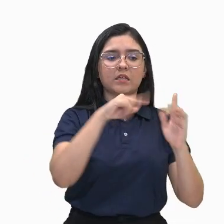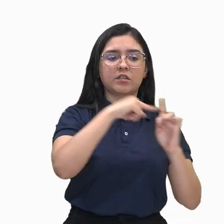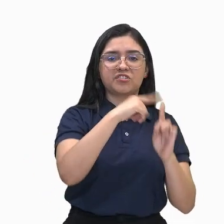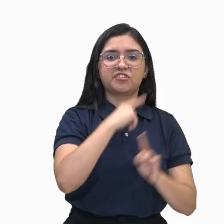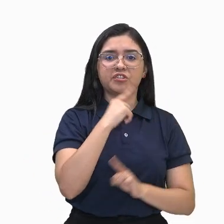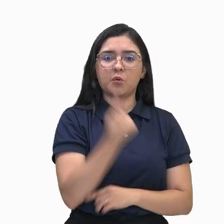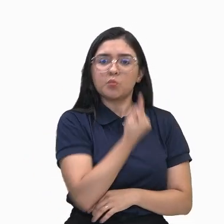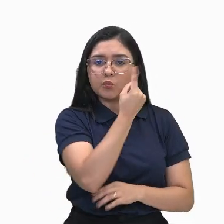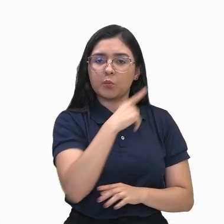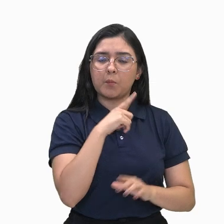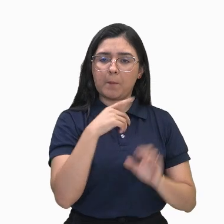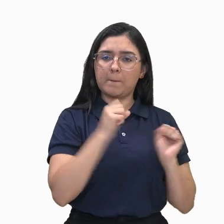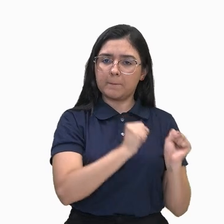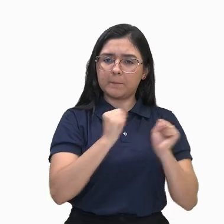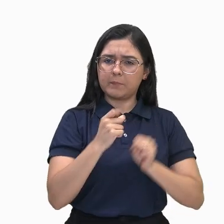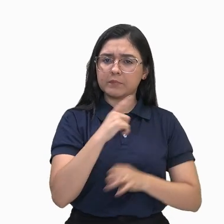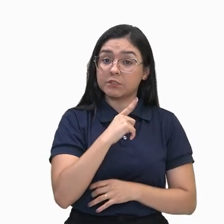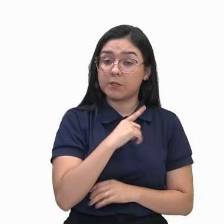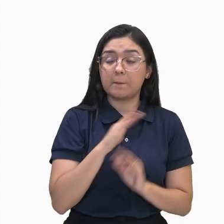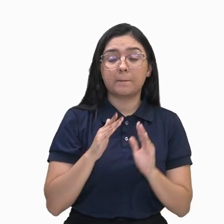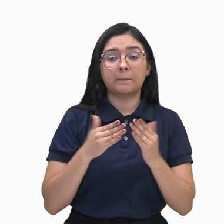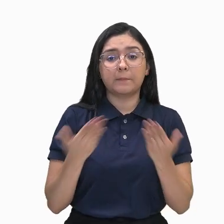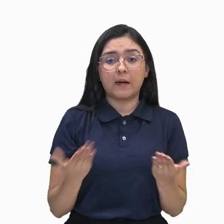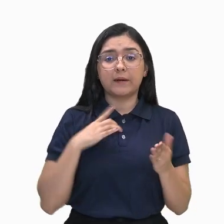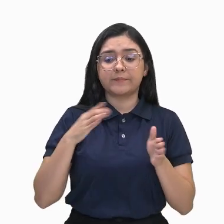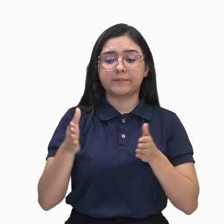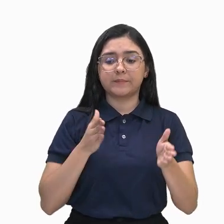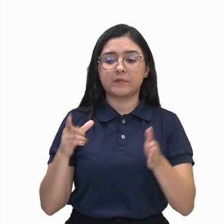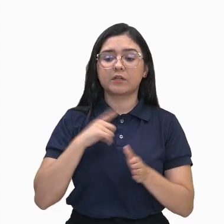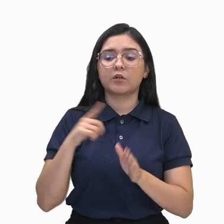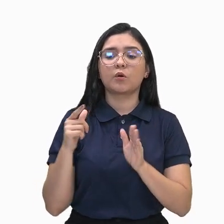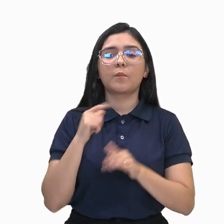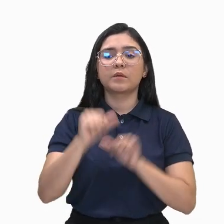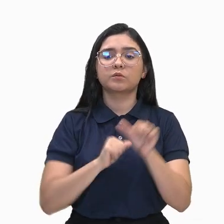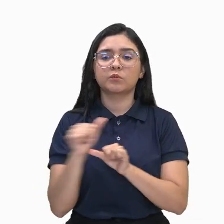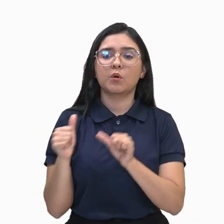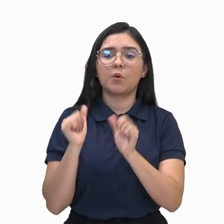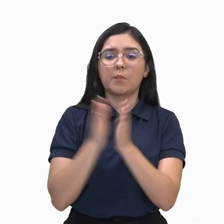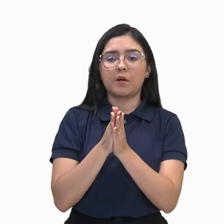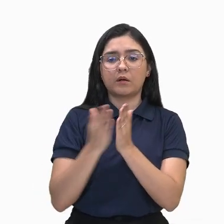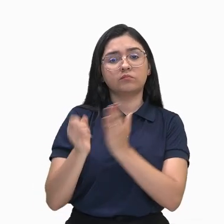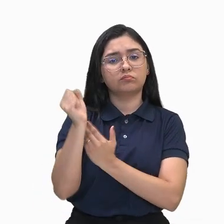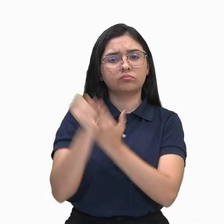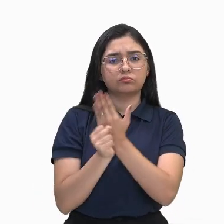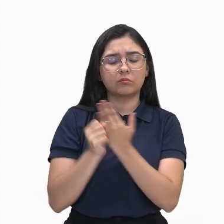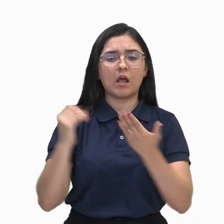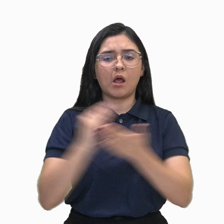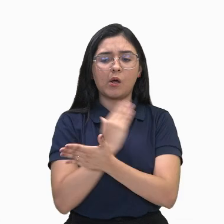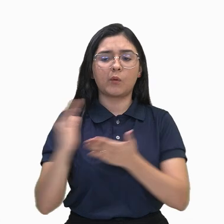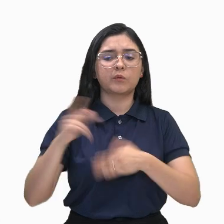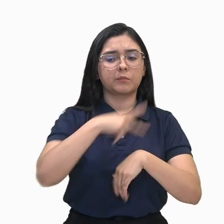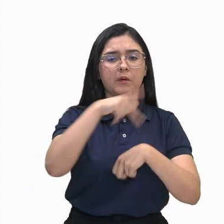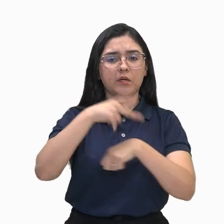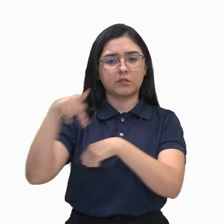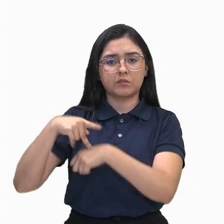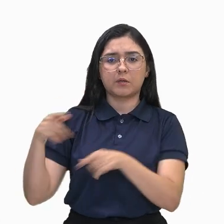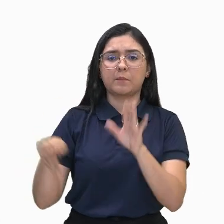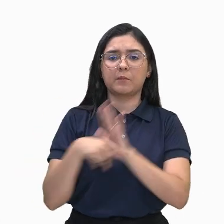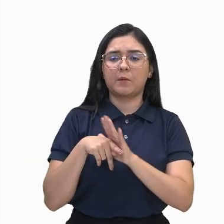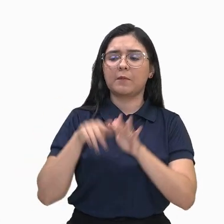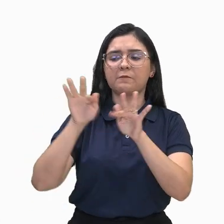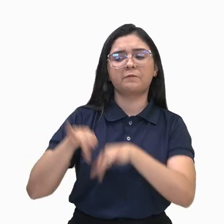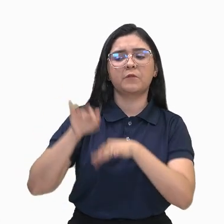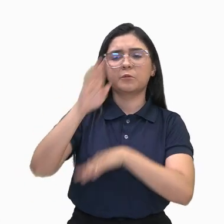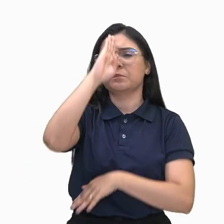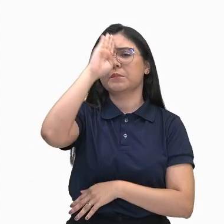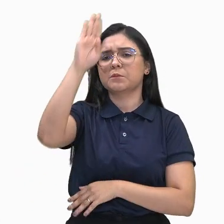ali o poder. Então, nesse momento, uma reforma protestante viria a calhar para alguns estados, ali, alguns feudos,